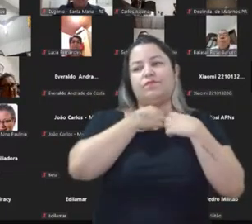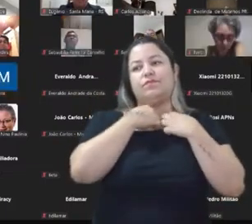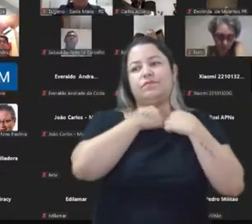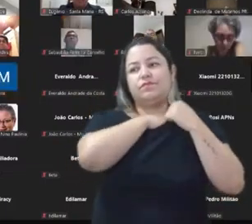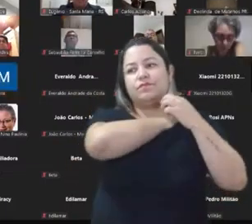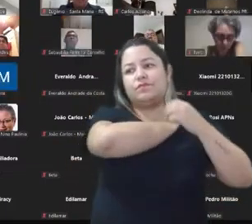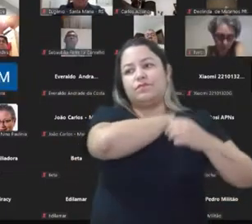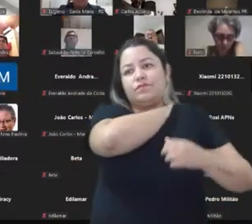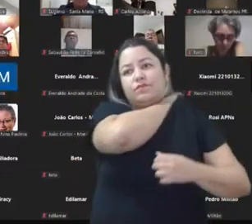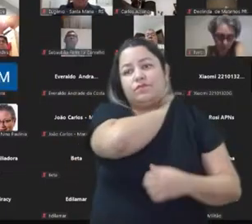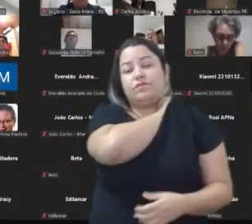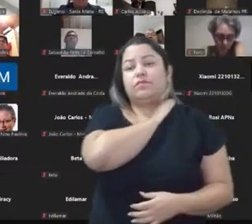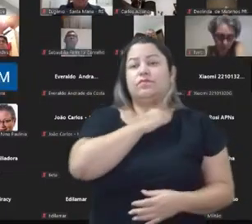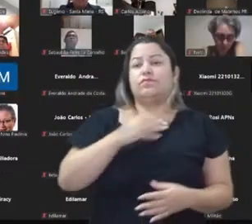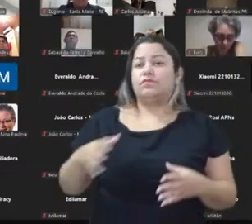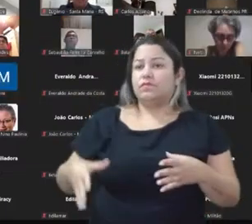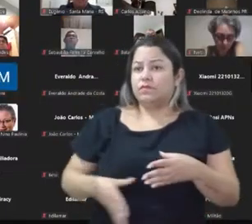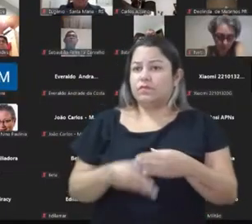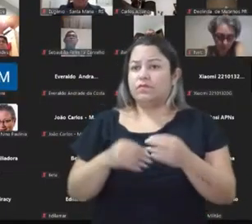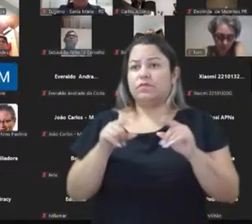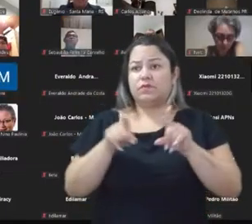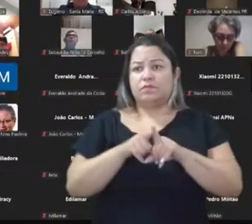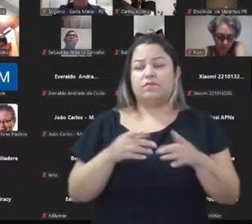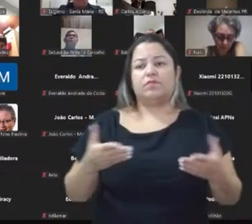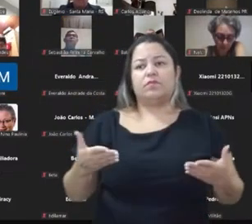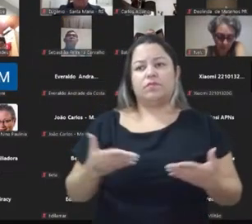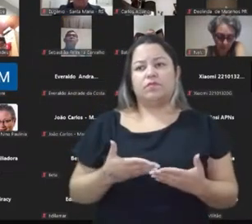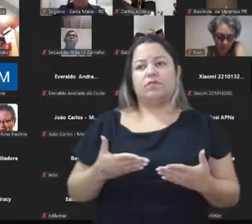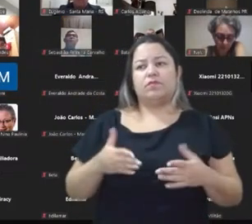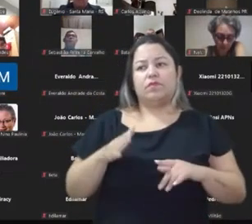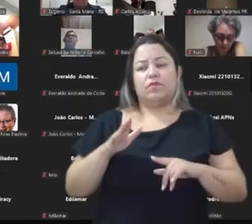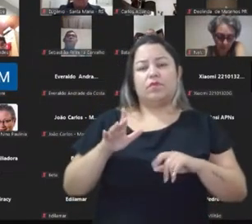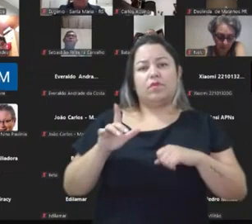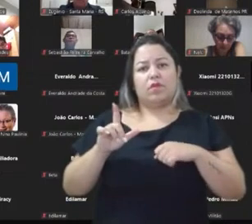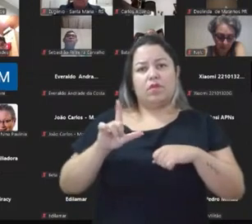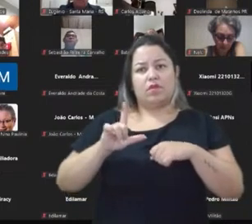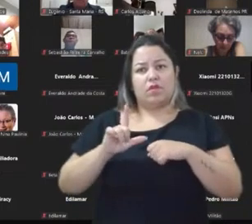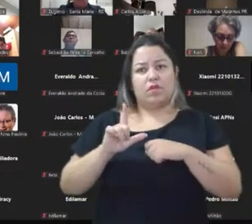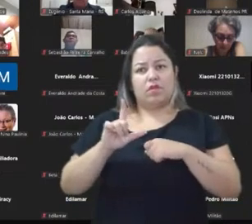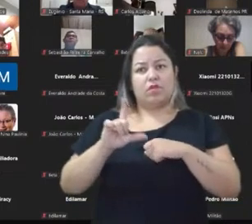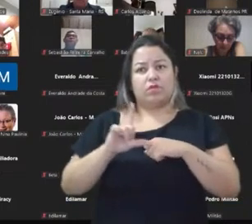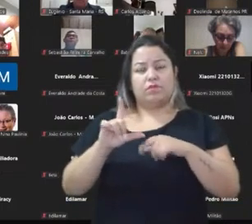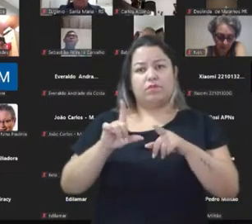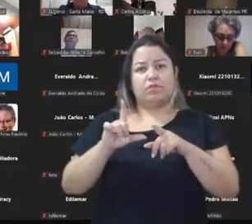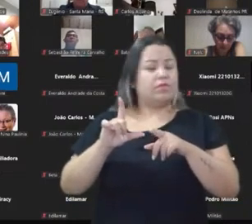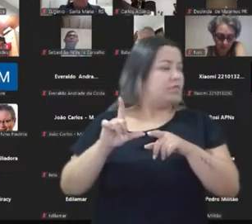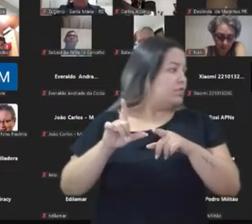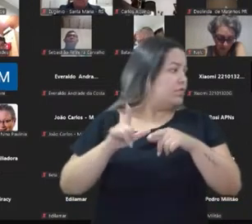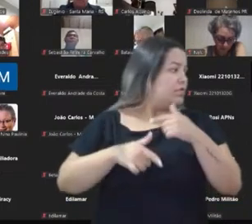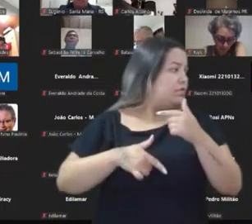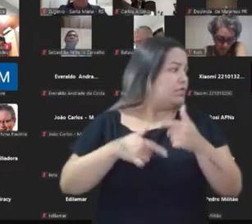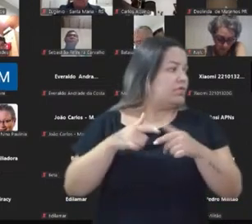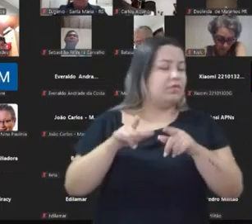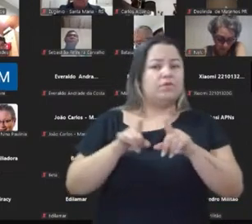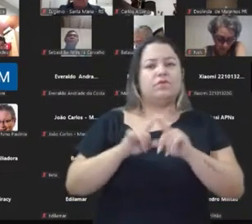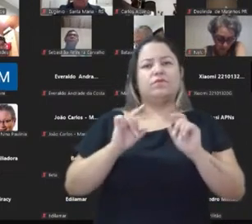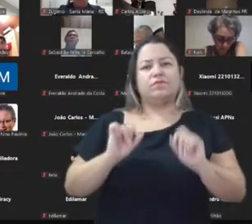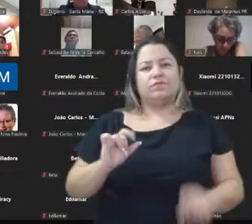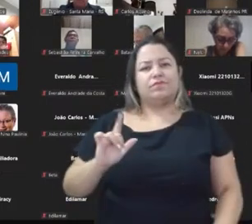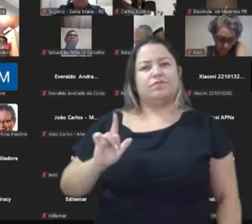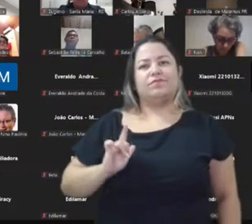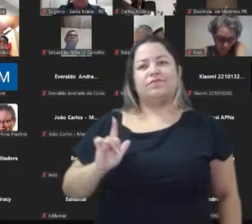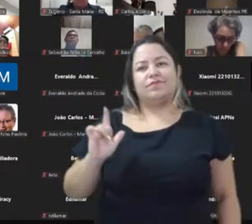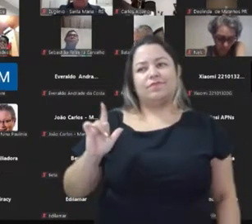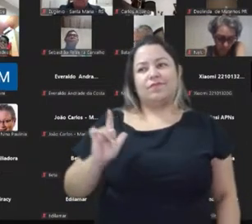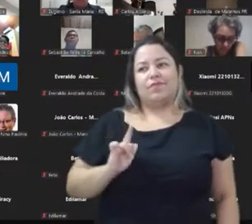retirar algo que eu falei dessa questão Laboratorial transformada num laboratório que o Thiago também trouxe no final da fala dele que é justamente não